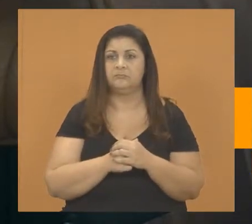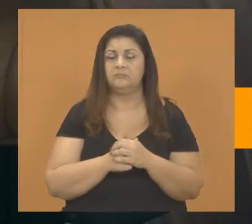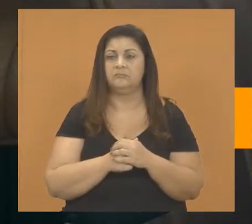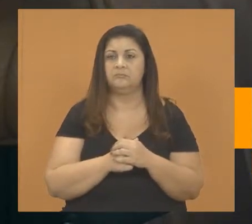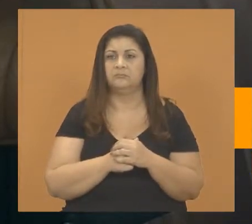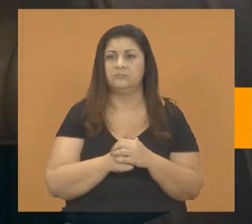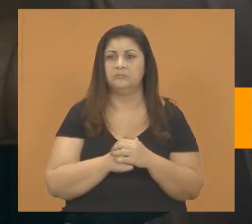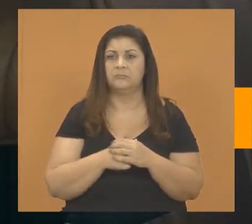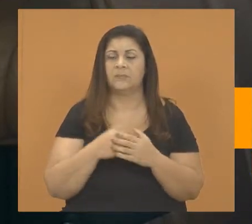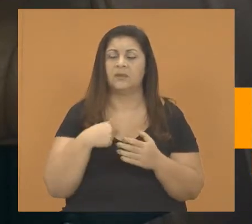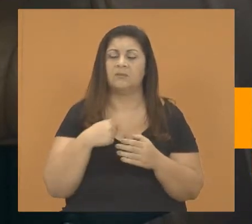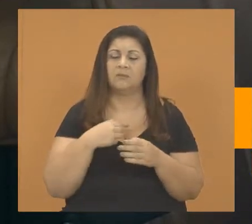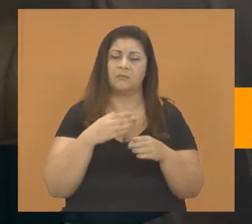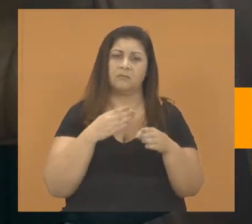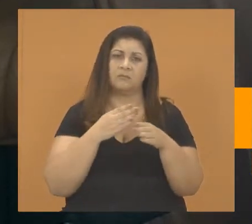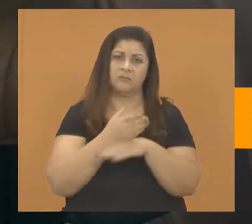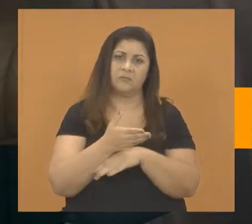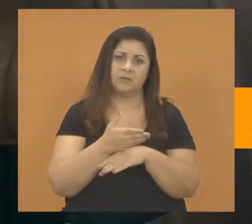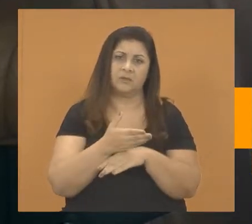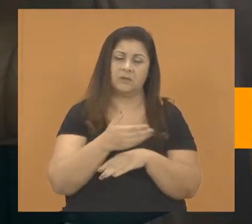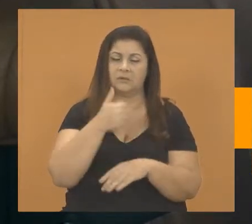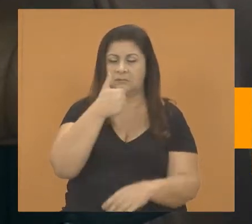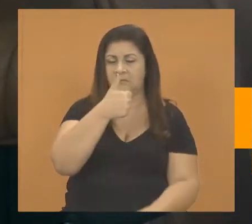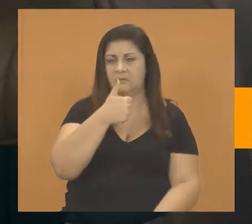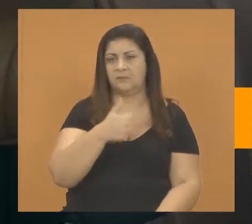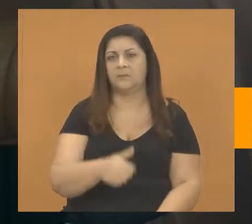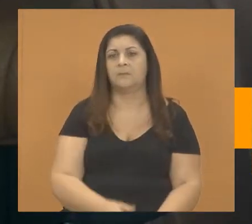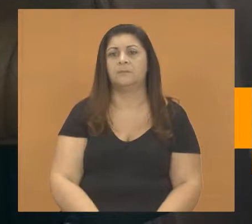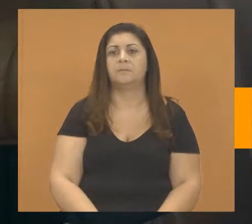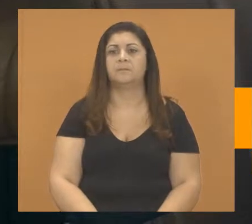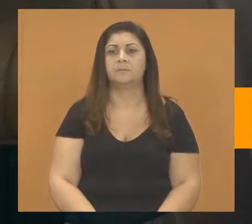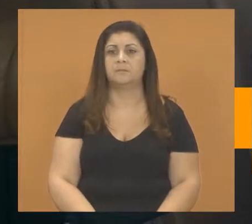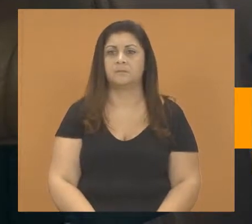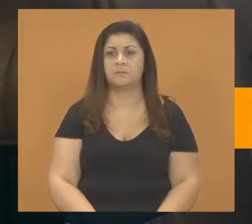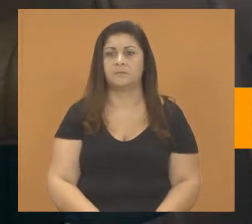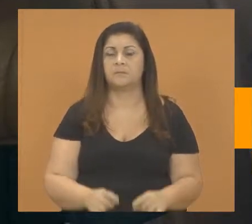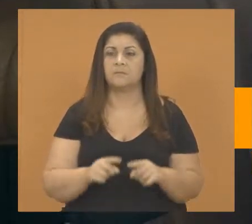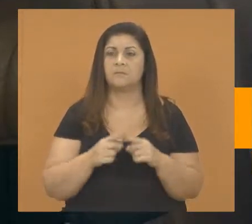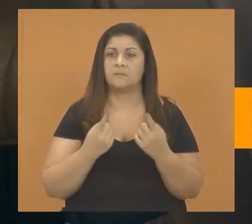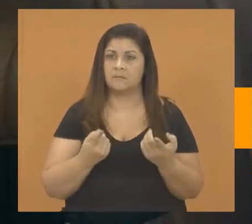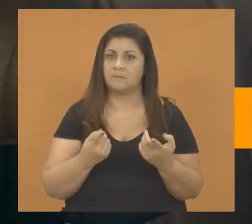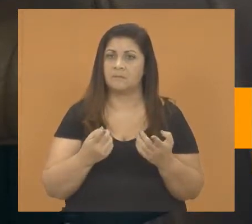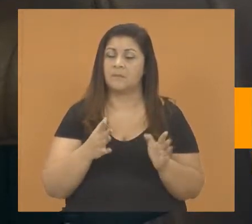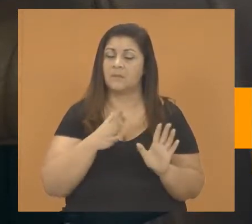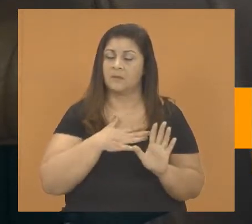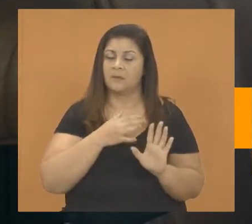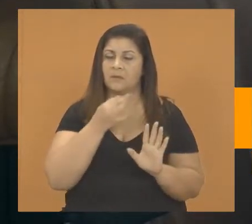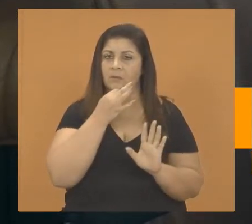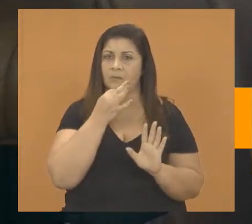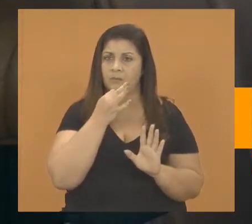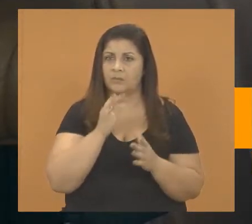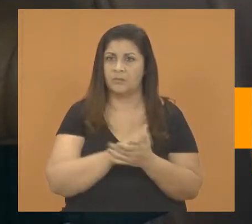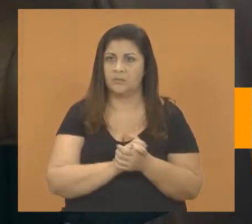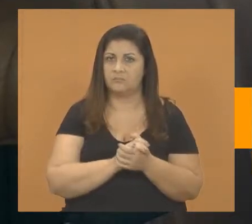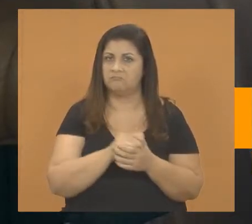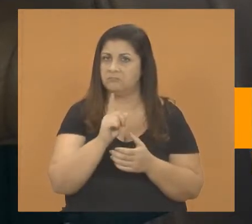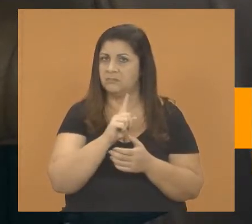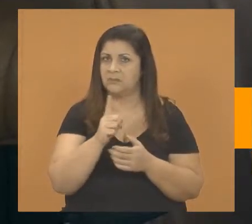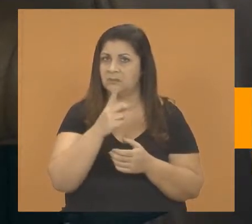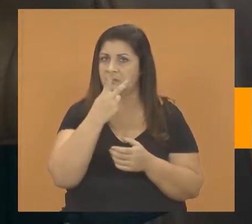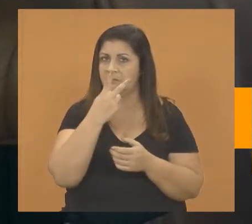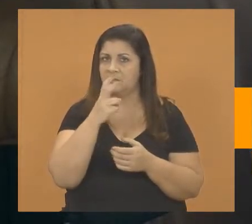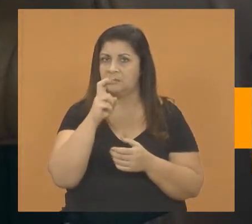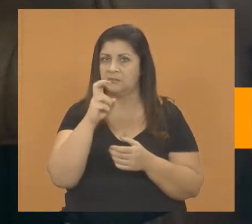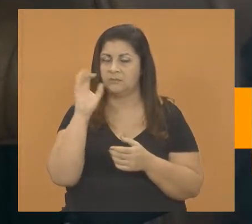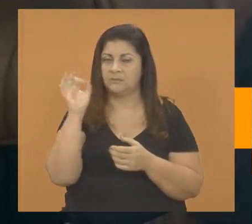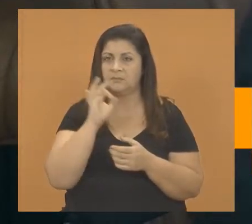eu vou votar já vou adiantar aqui o meu voto será favorável mas ponto ano isso que não são 25% dos